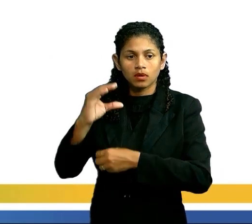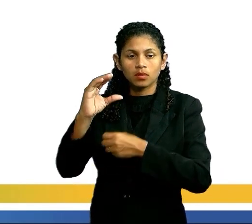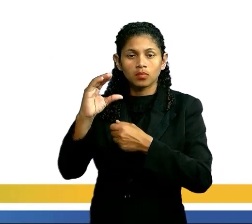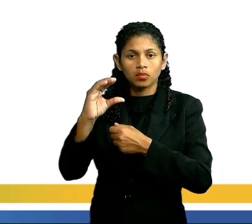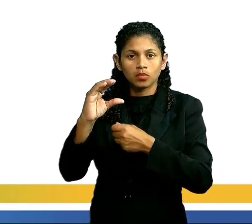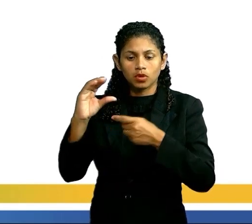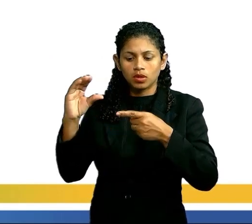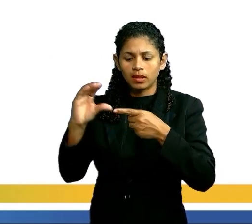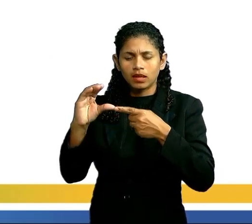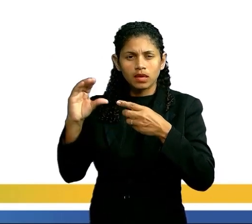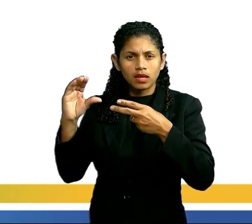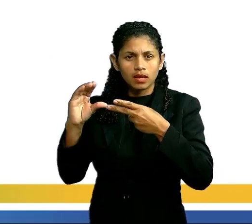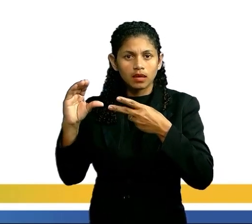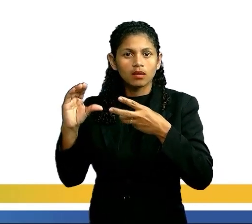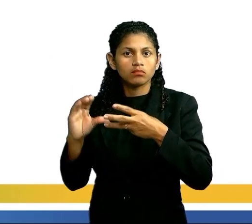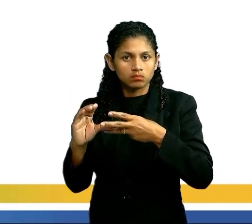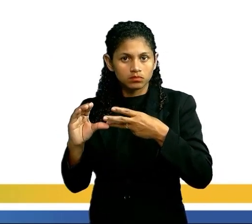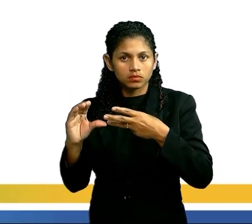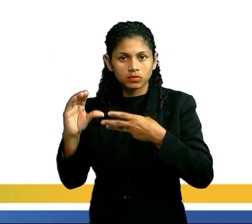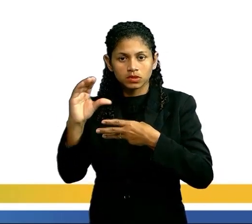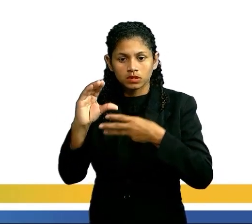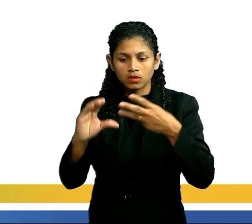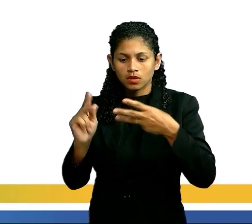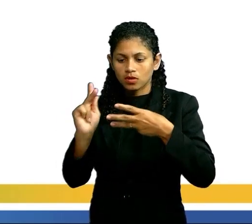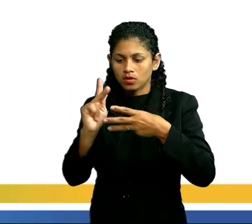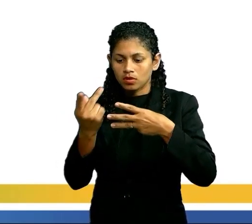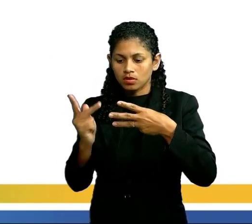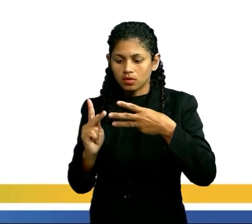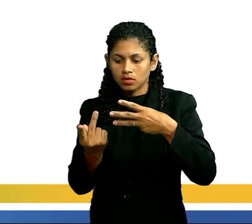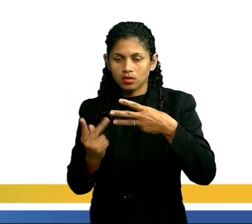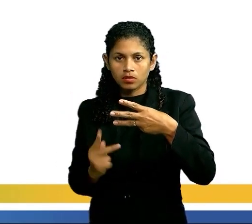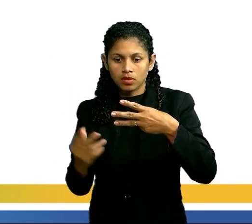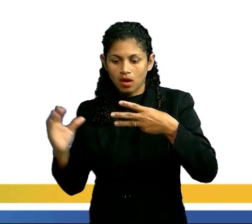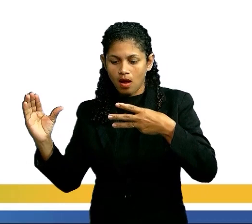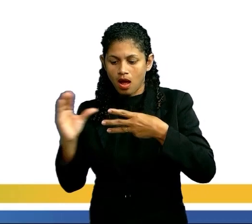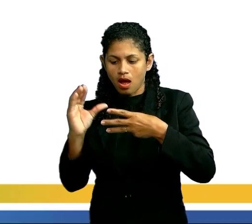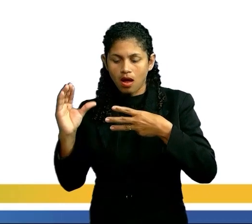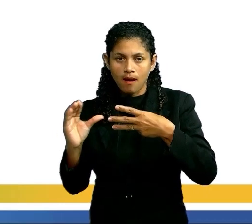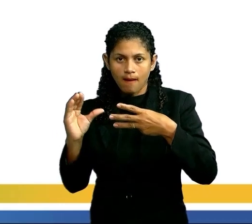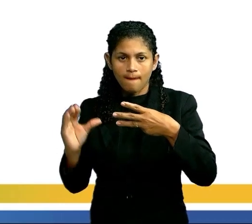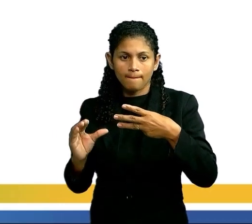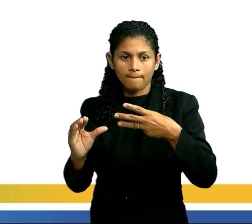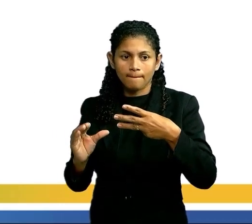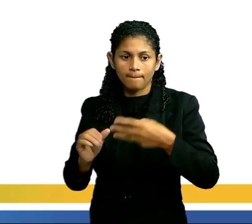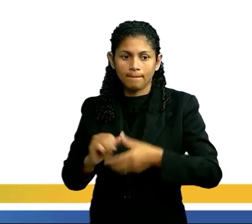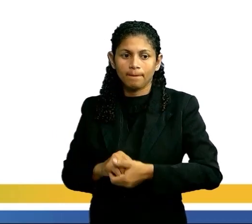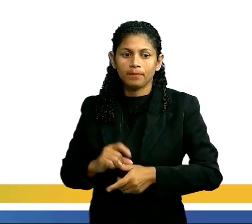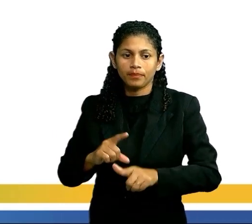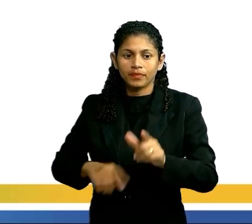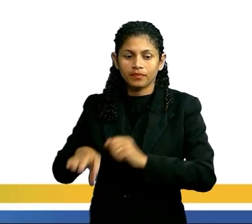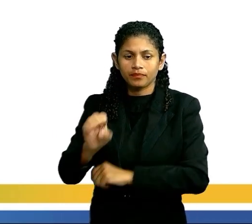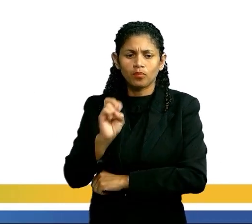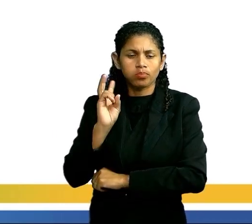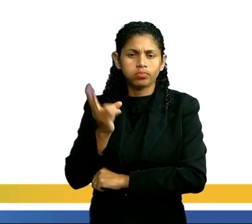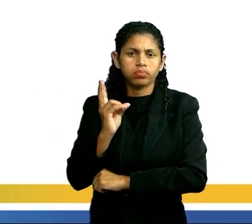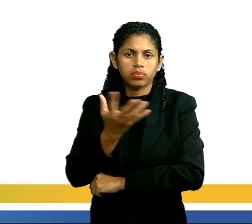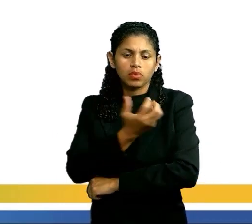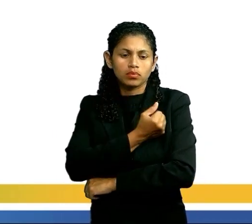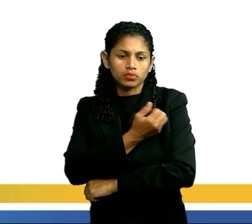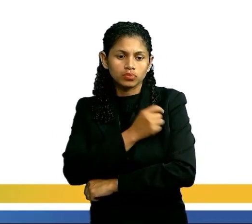ou metila, pode ser chamado das duas formas, tá? E a alternativa E, o mesmo número de ciclos